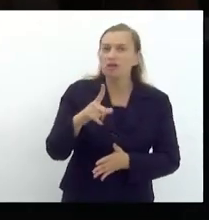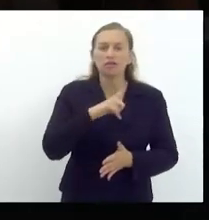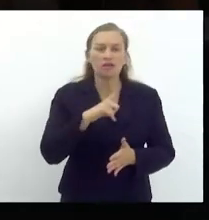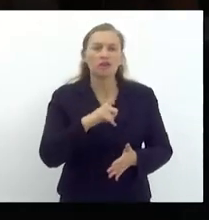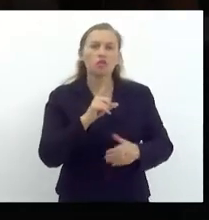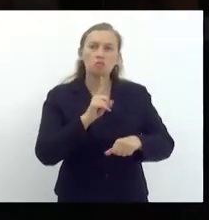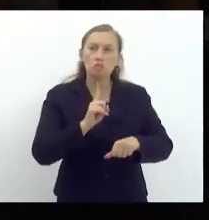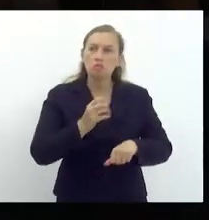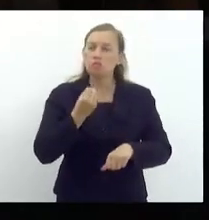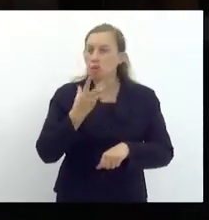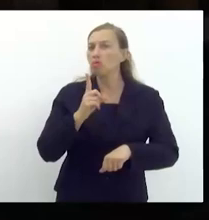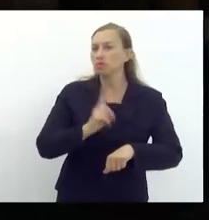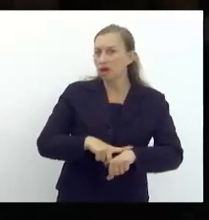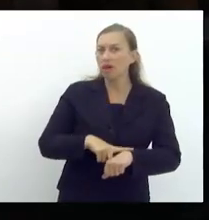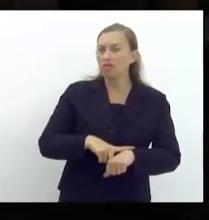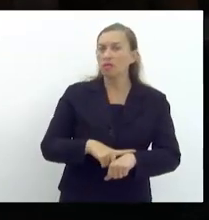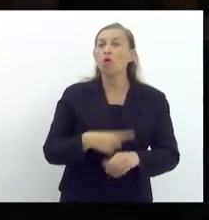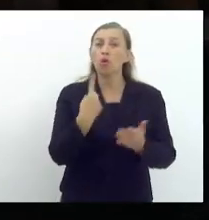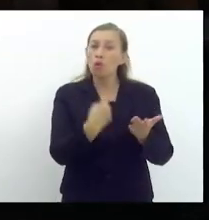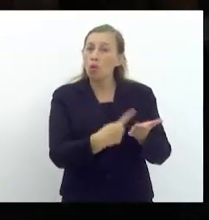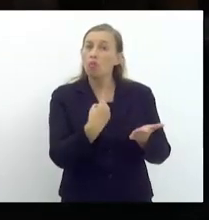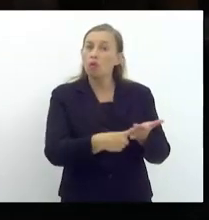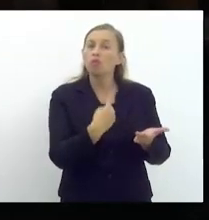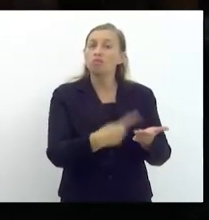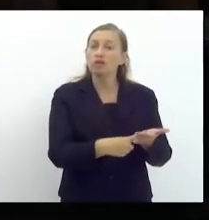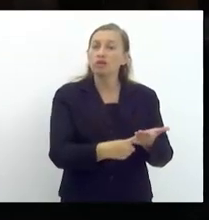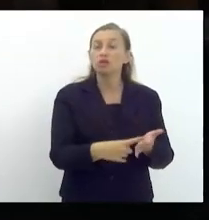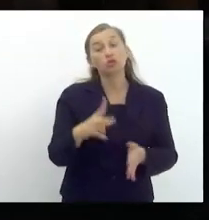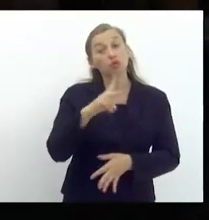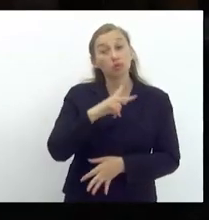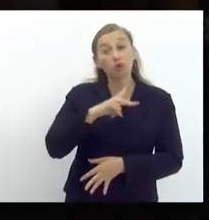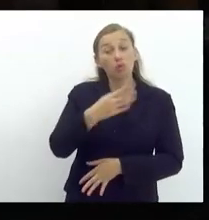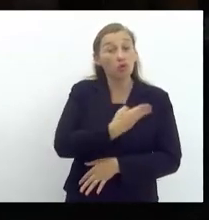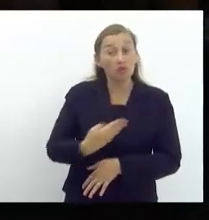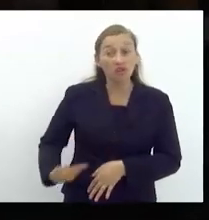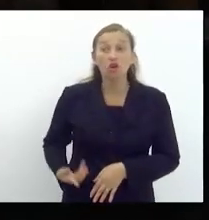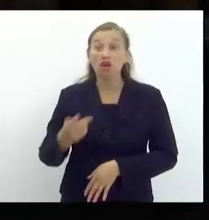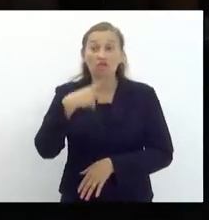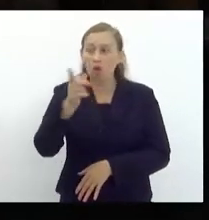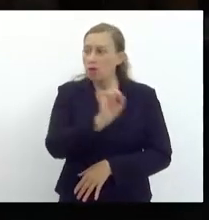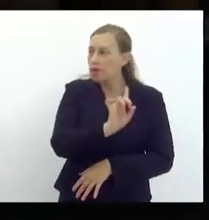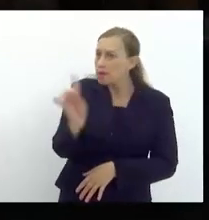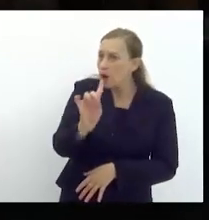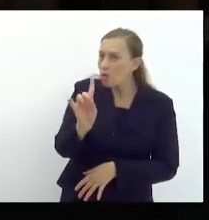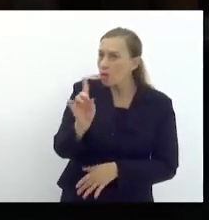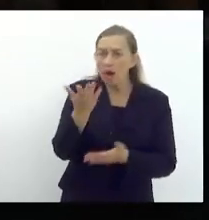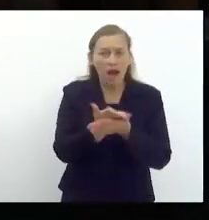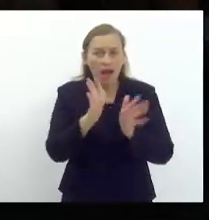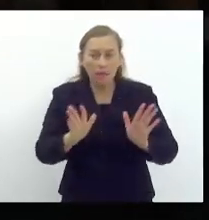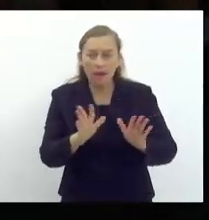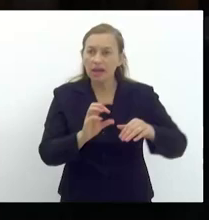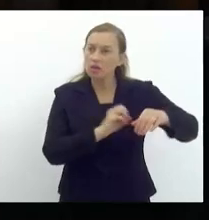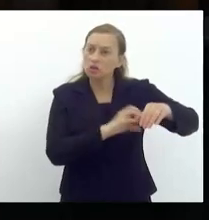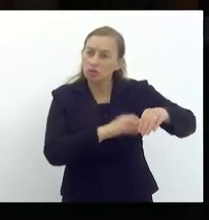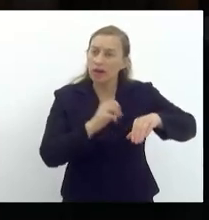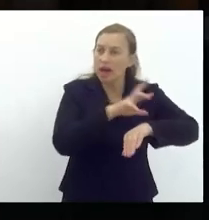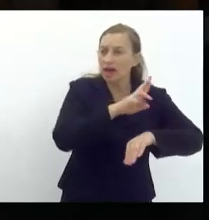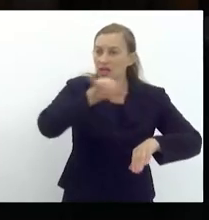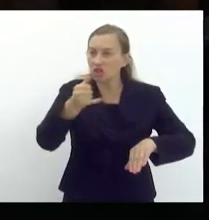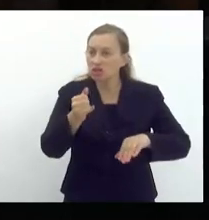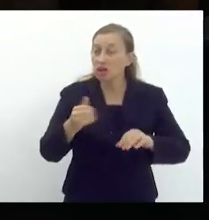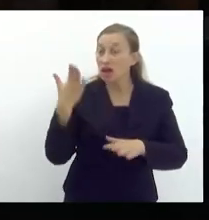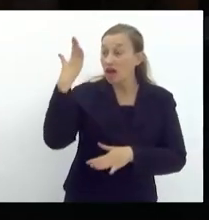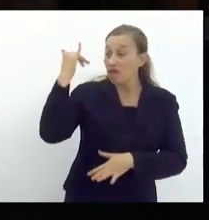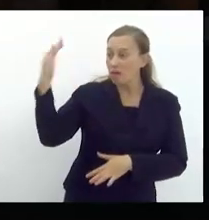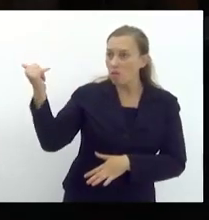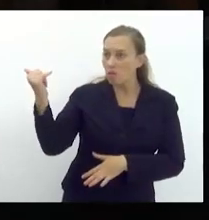tempo compromisso inclusive do próprio Governador que diz que não acabaria com super RJ que era o programa de